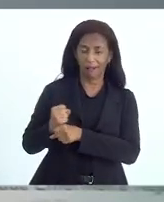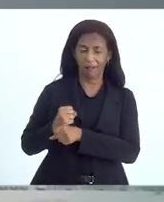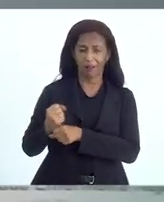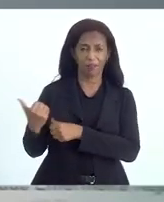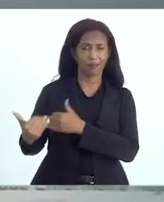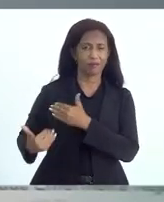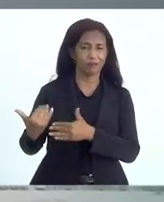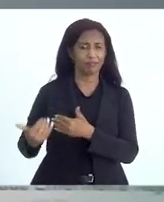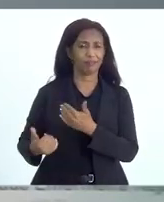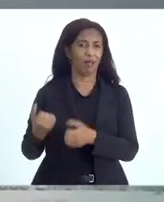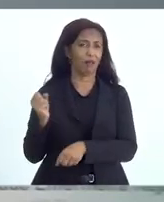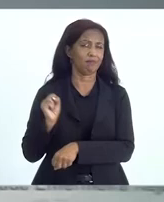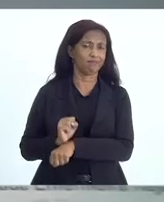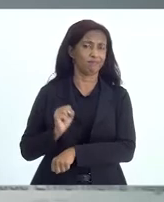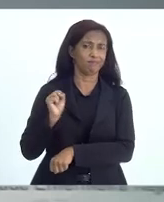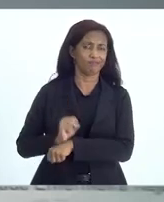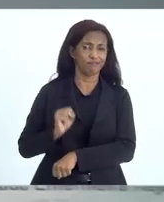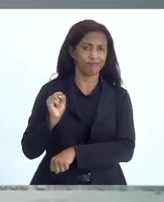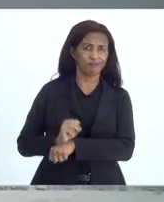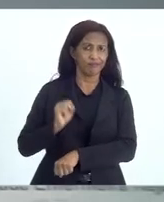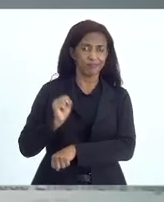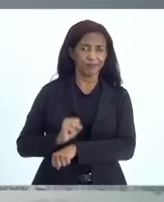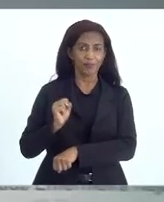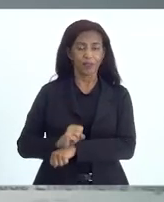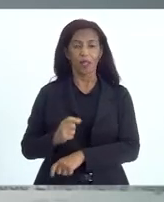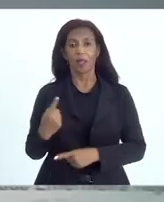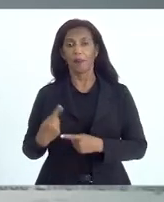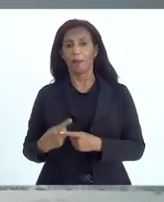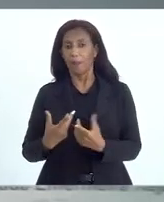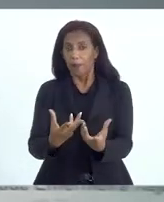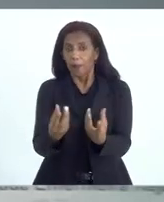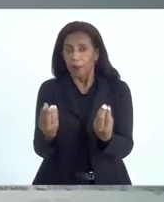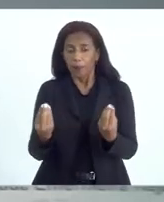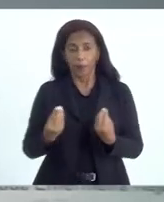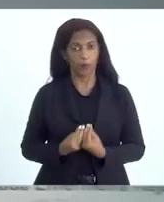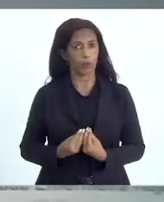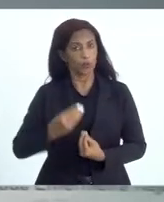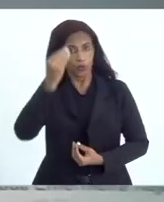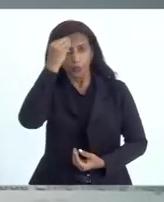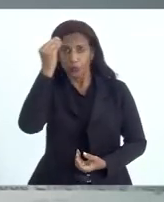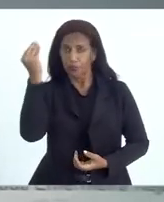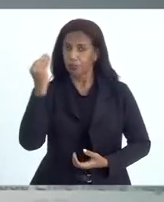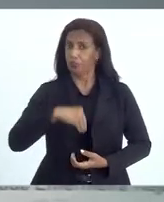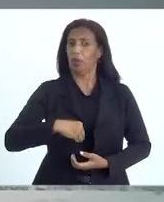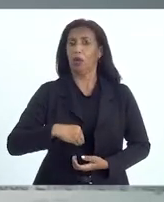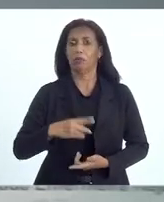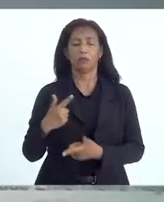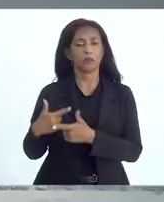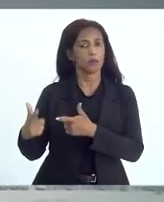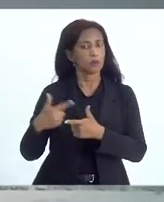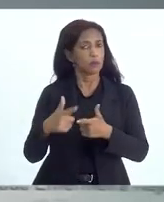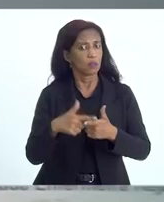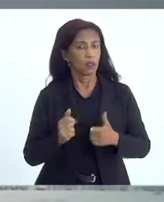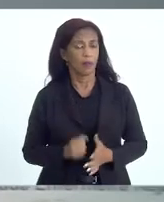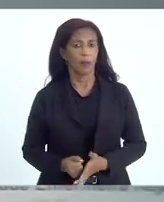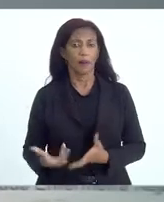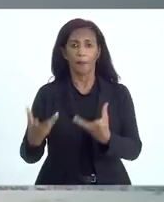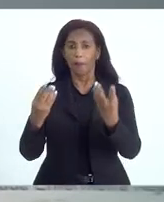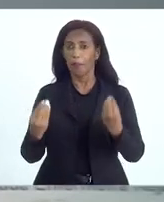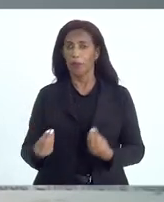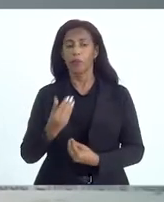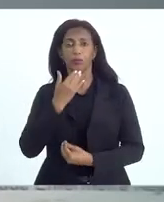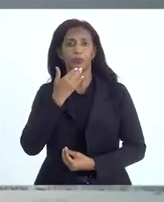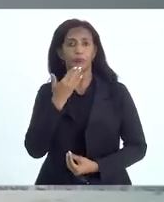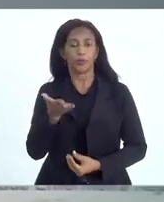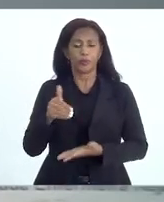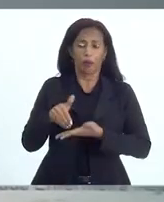todos esperando né porque muitos desistiram dos seus trabalhos muitos